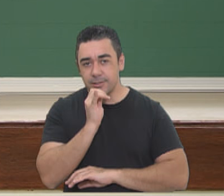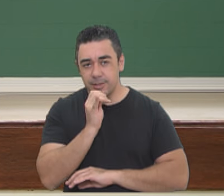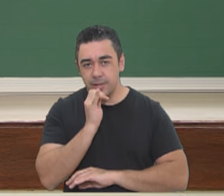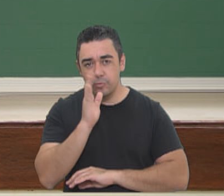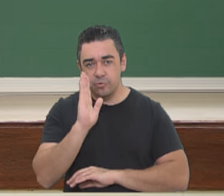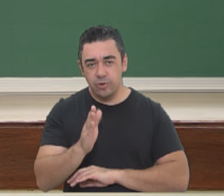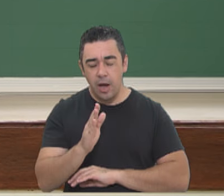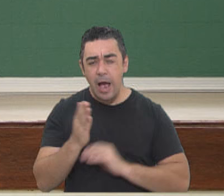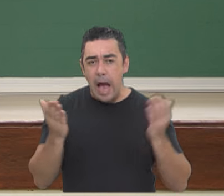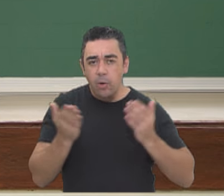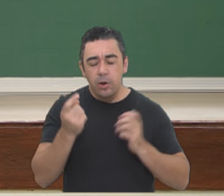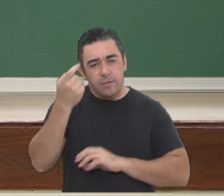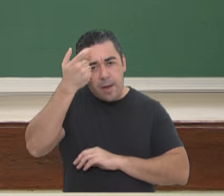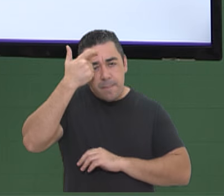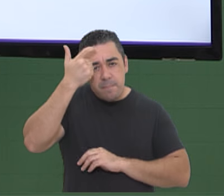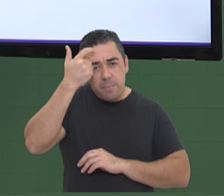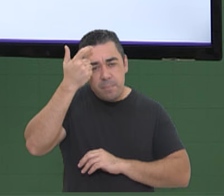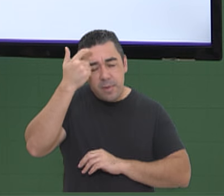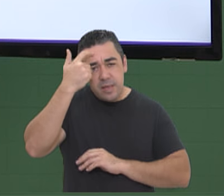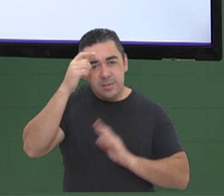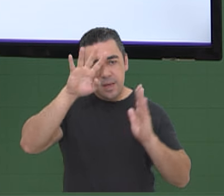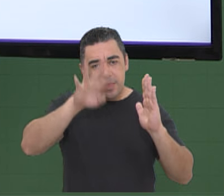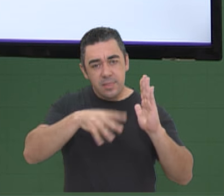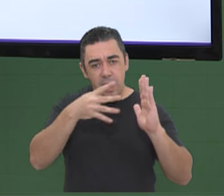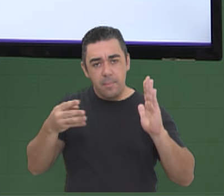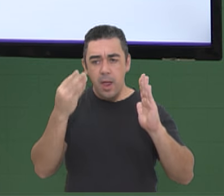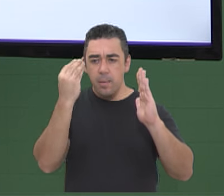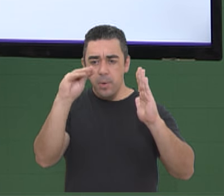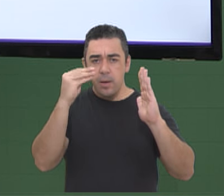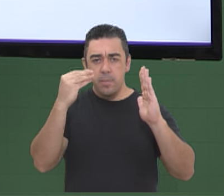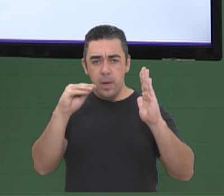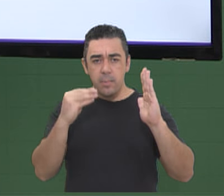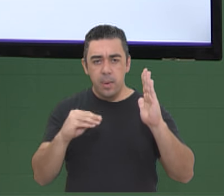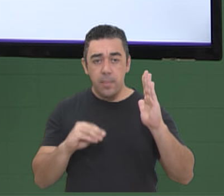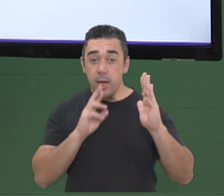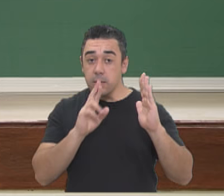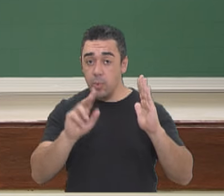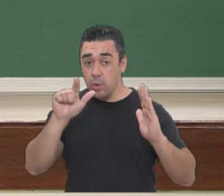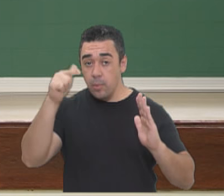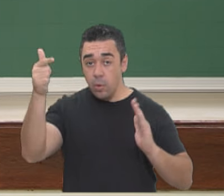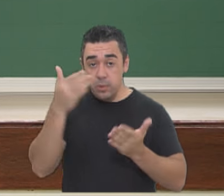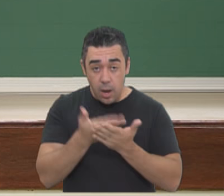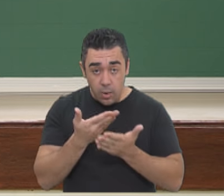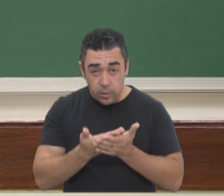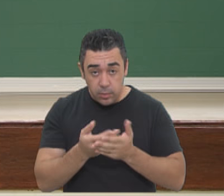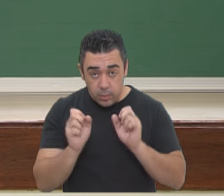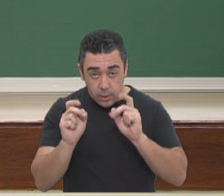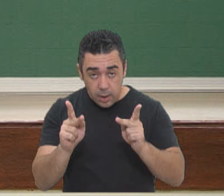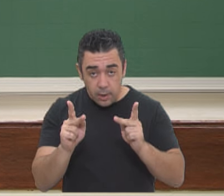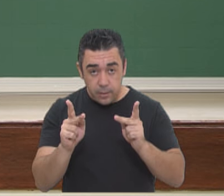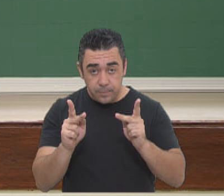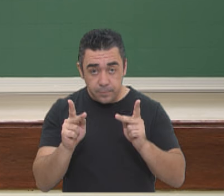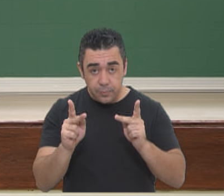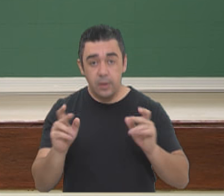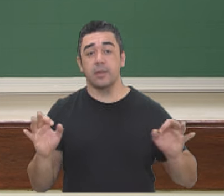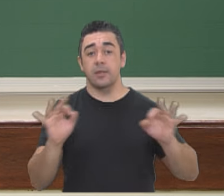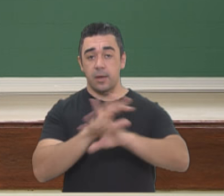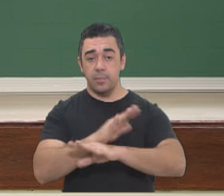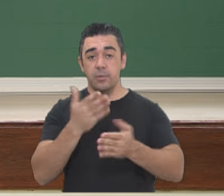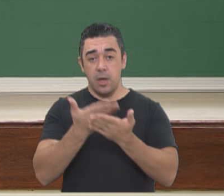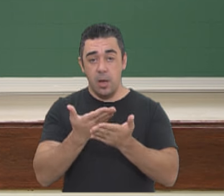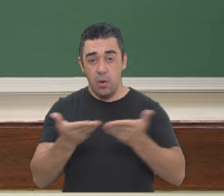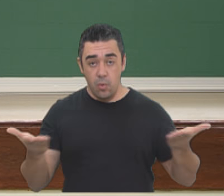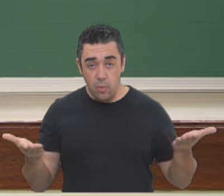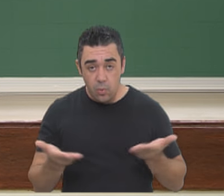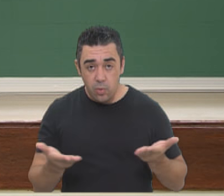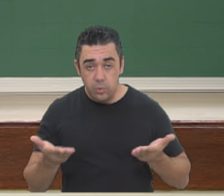vocês vão determinar aqui, vão responder em casa para a nossa próxima aula, tá bom? Então, assim a prof fecha a aula de